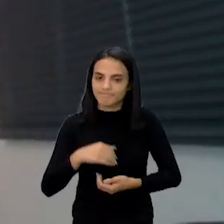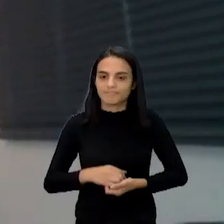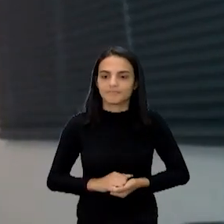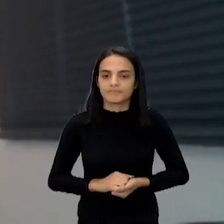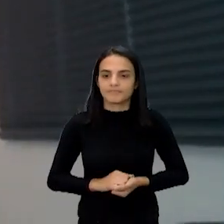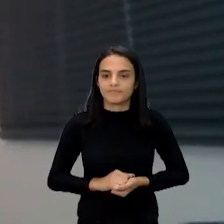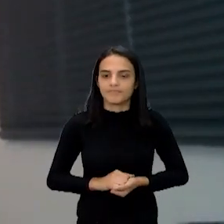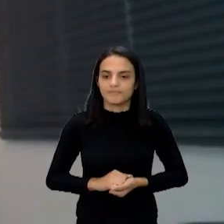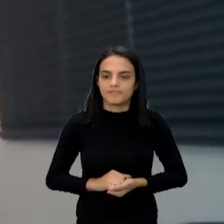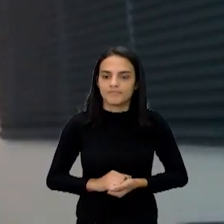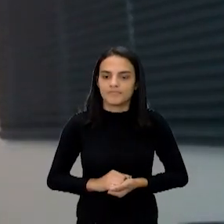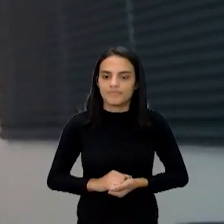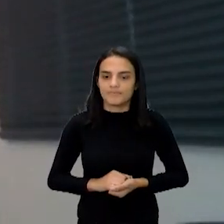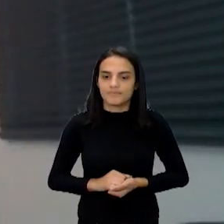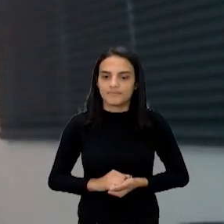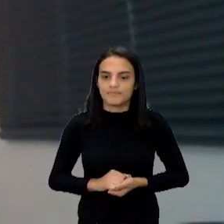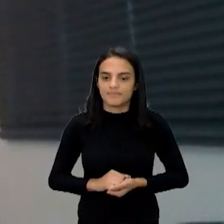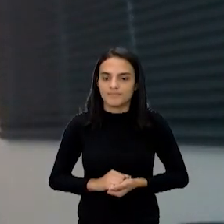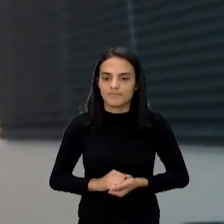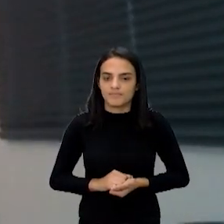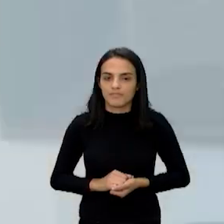próximo.